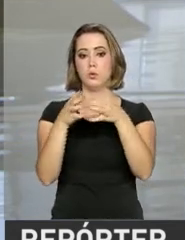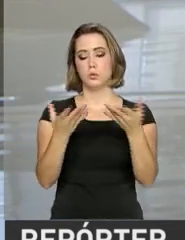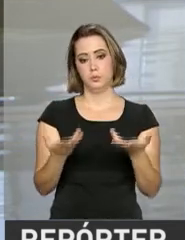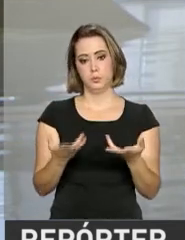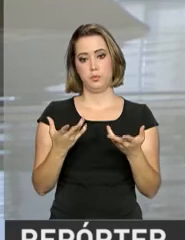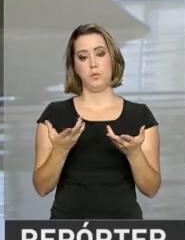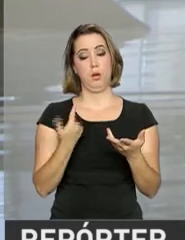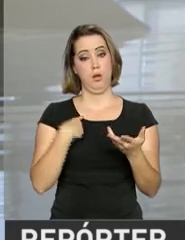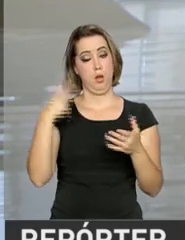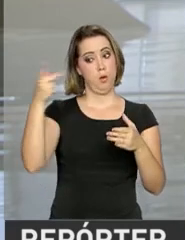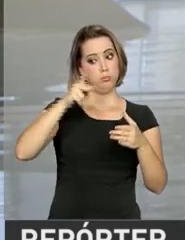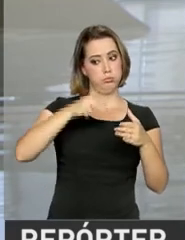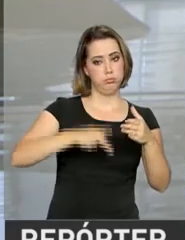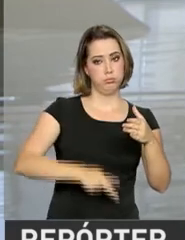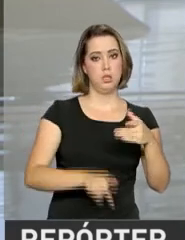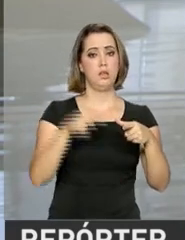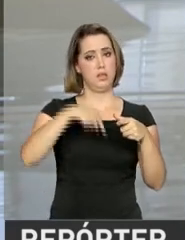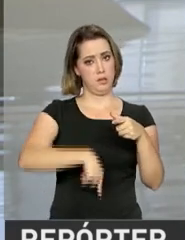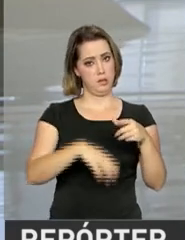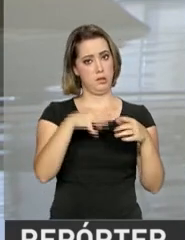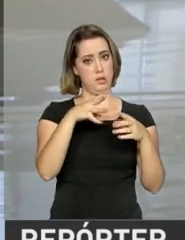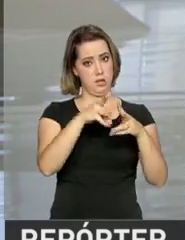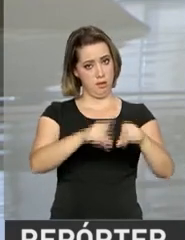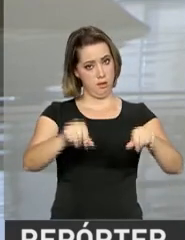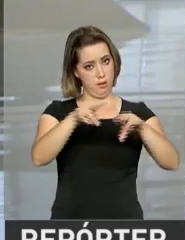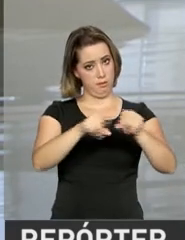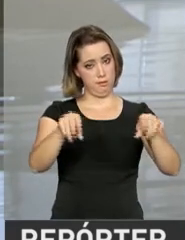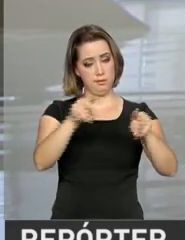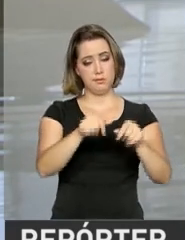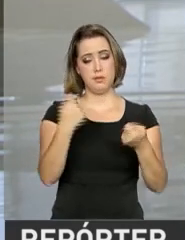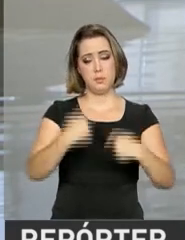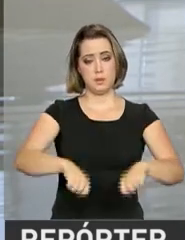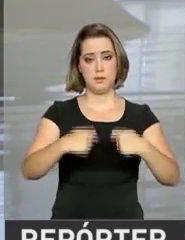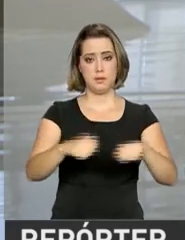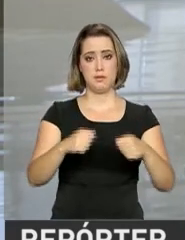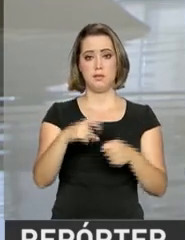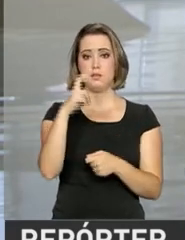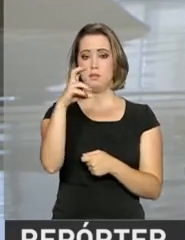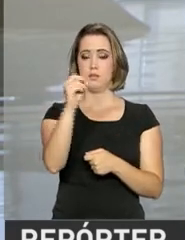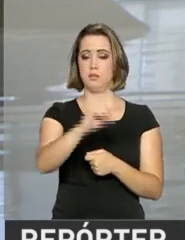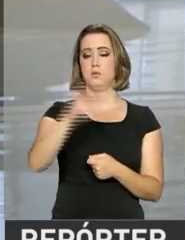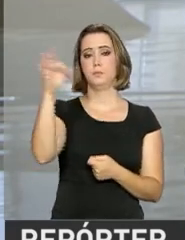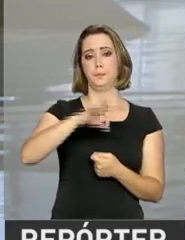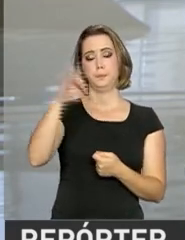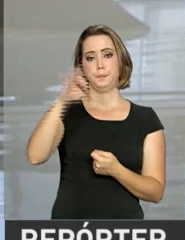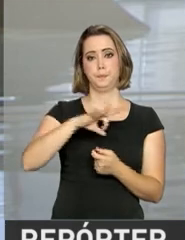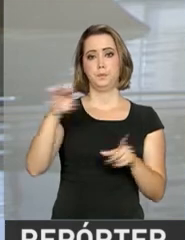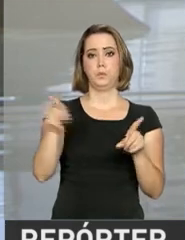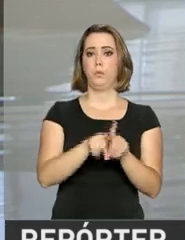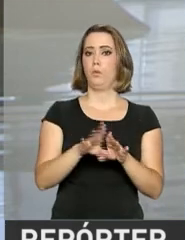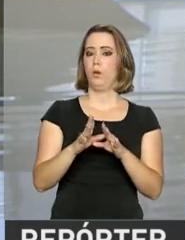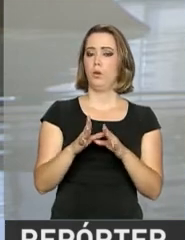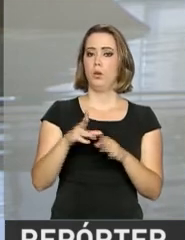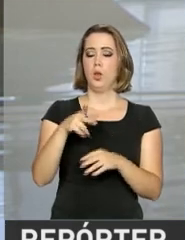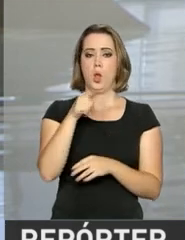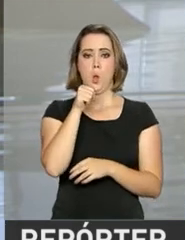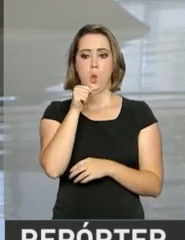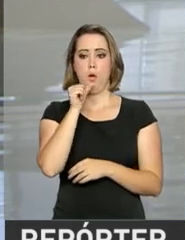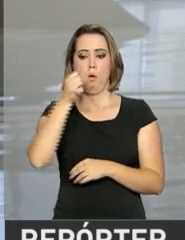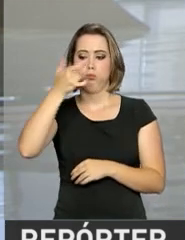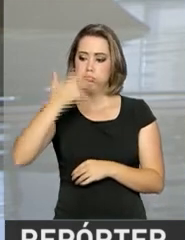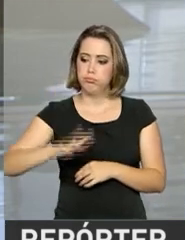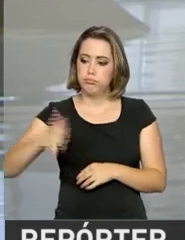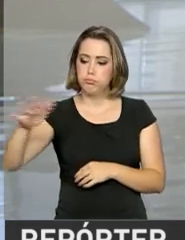terrestre o conteúdo mínimo de de produtos nacionais terá que ser de 50% no mar 18%